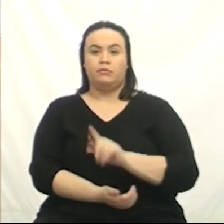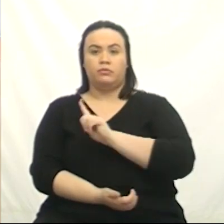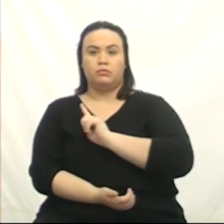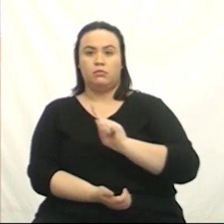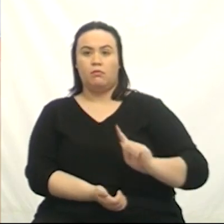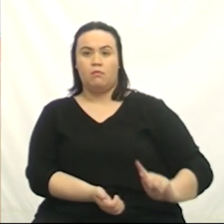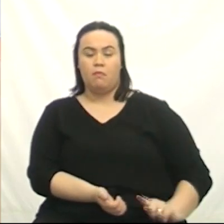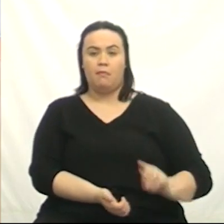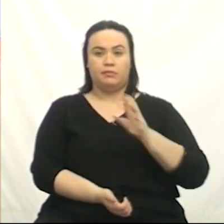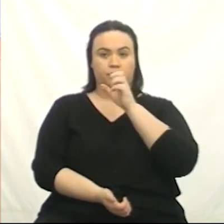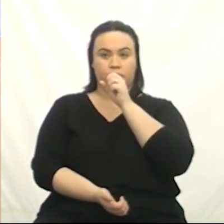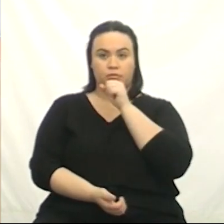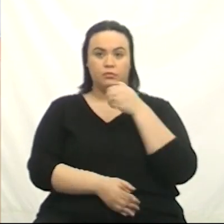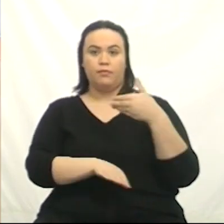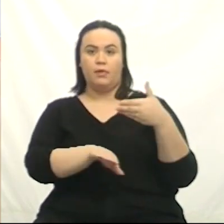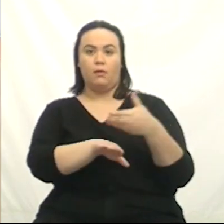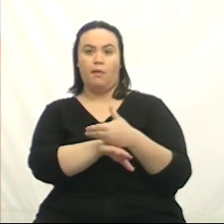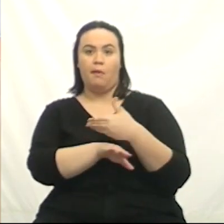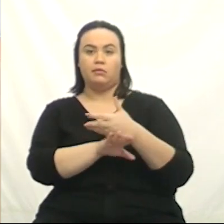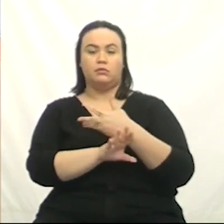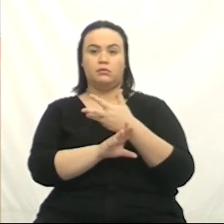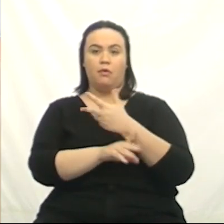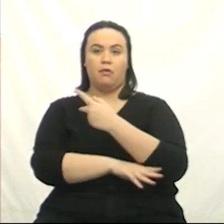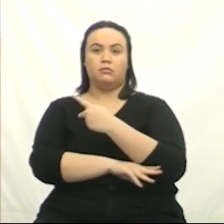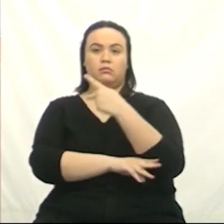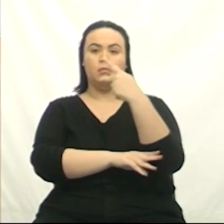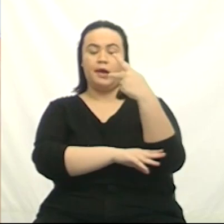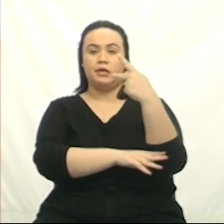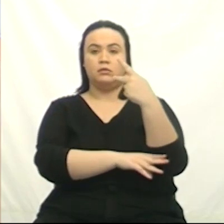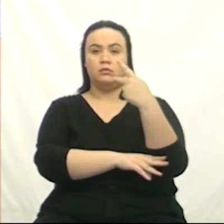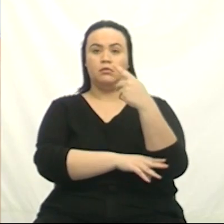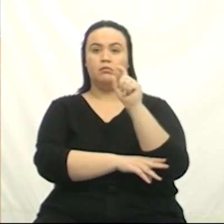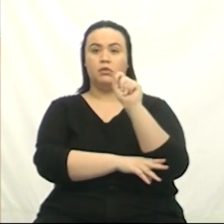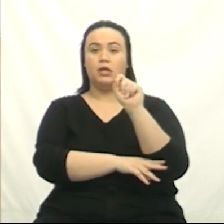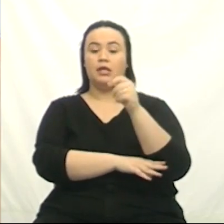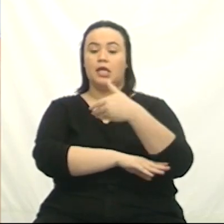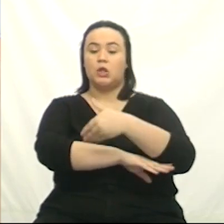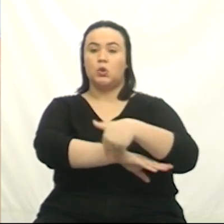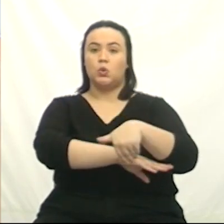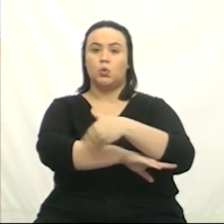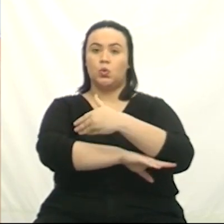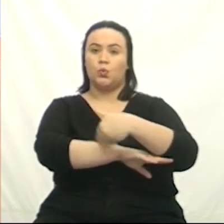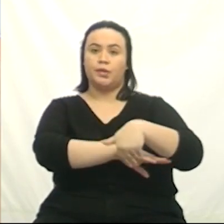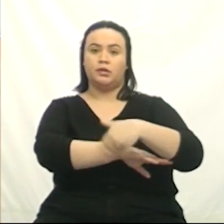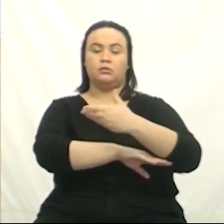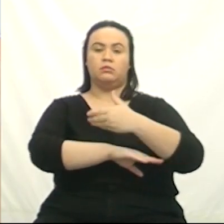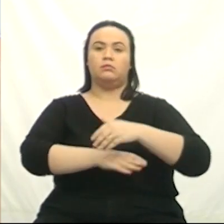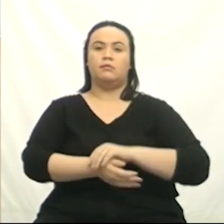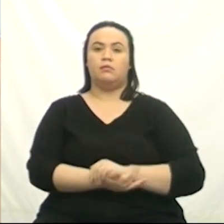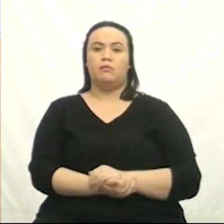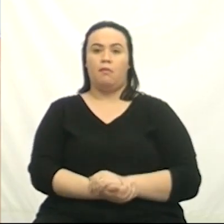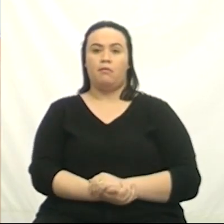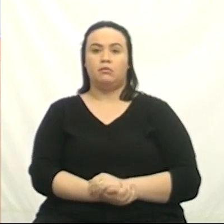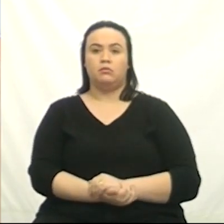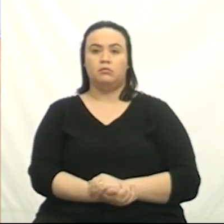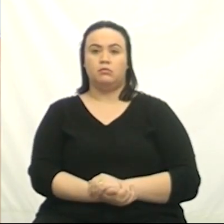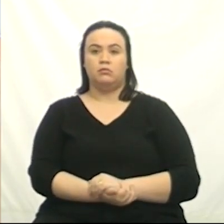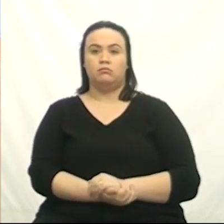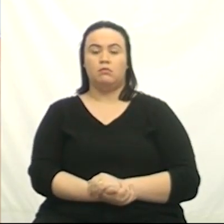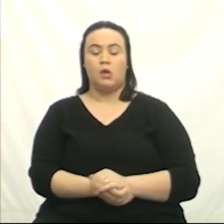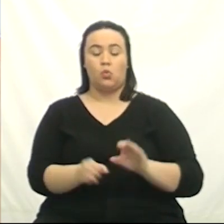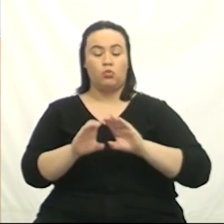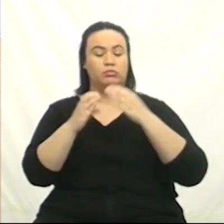no sábado a gente participou das entregas das ruas ali no Pinheirinho Alto. Era um anseio daquela